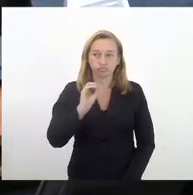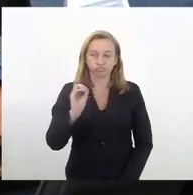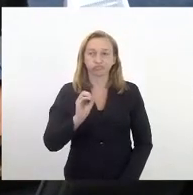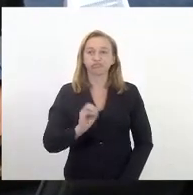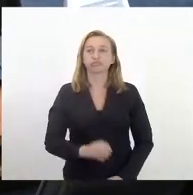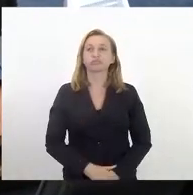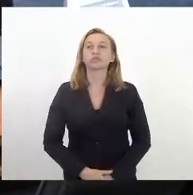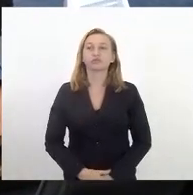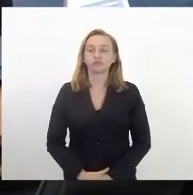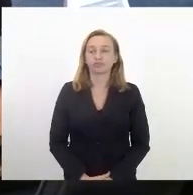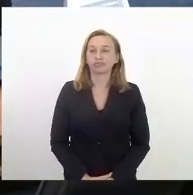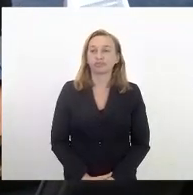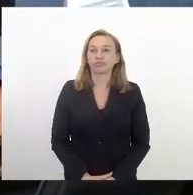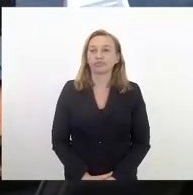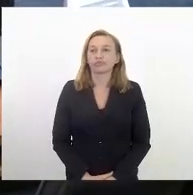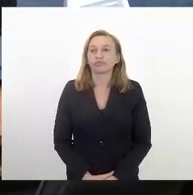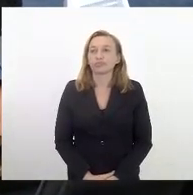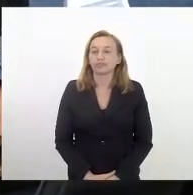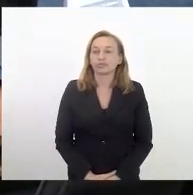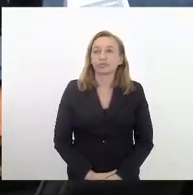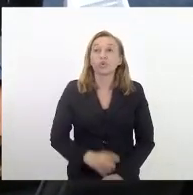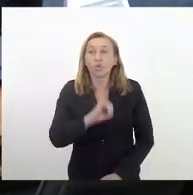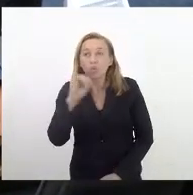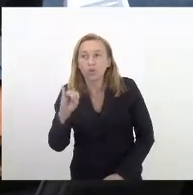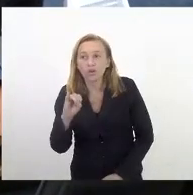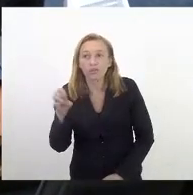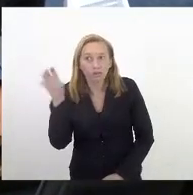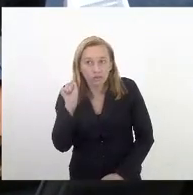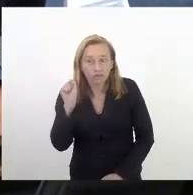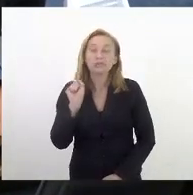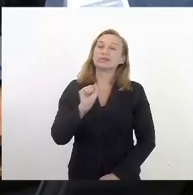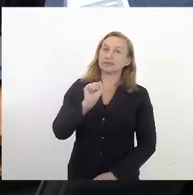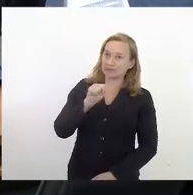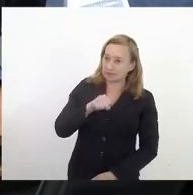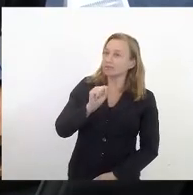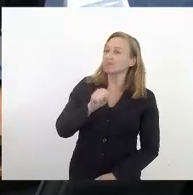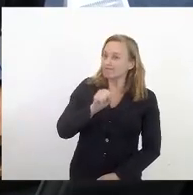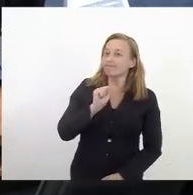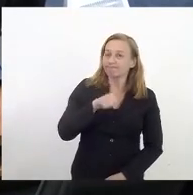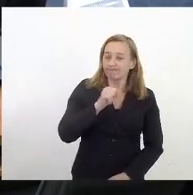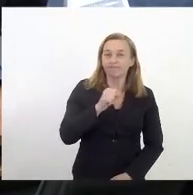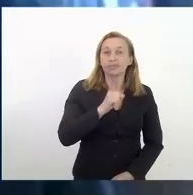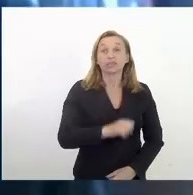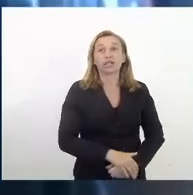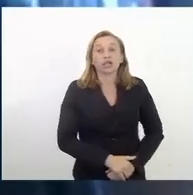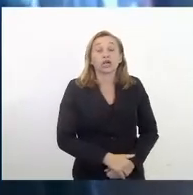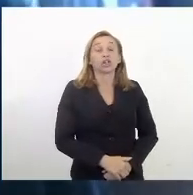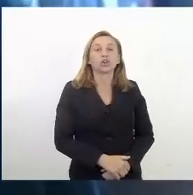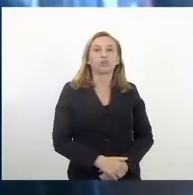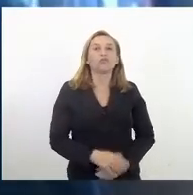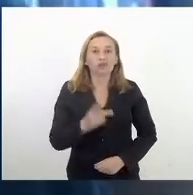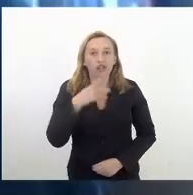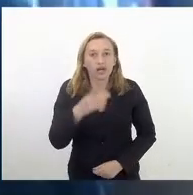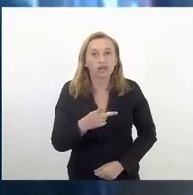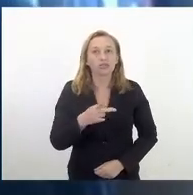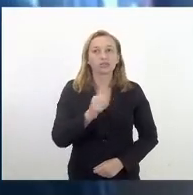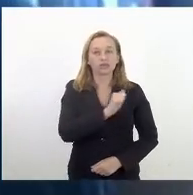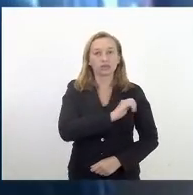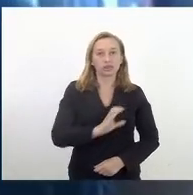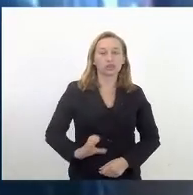Samuel tá aberto oi oi agora tá com som sim o